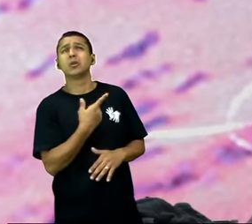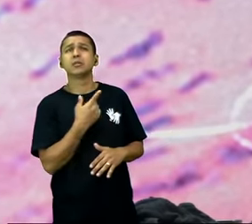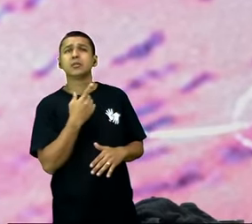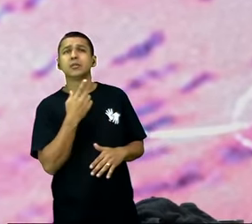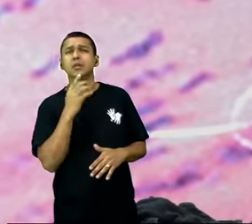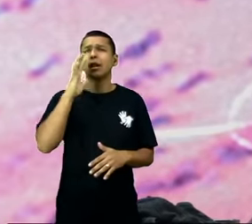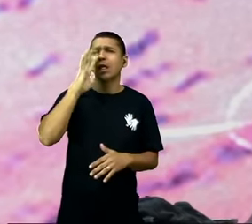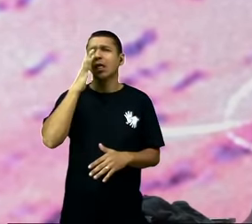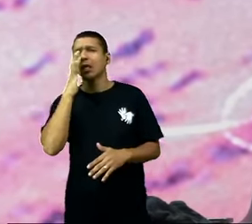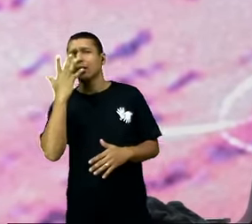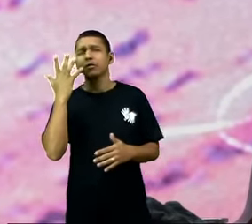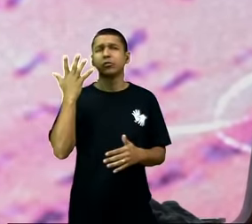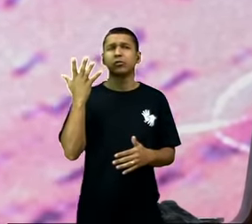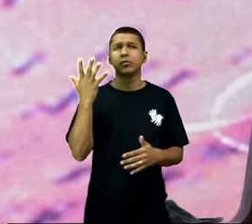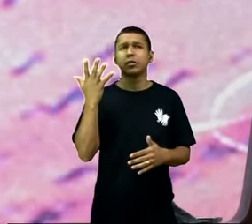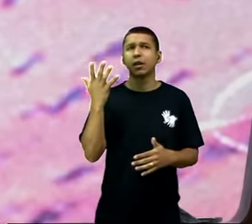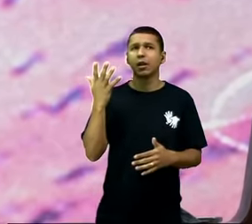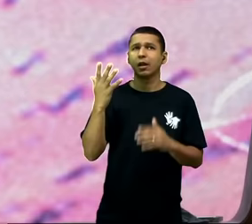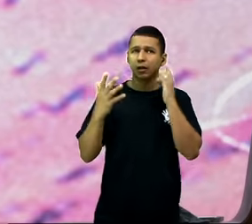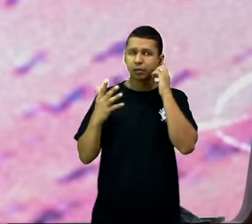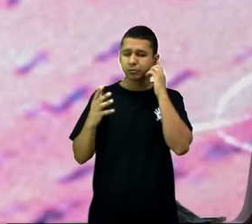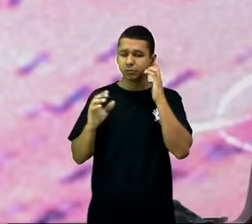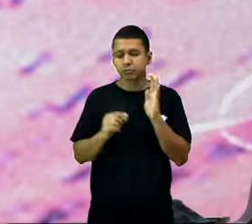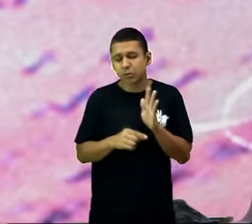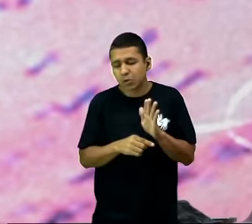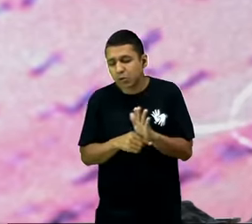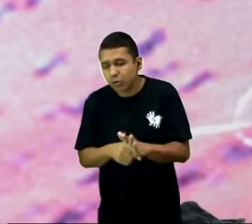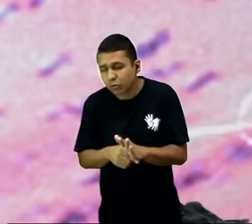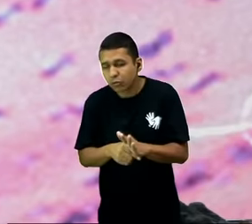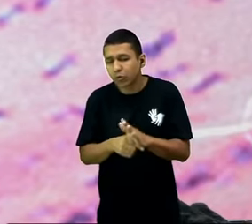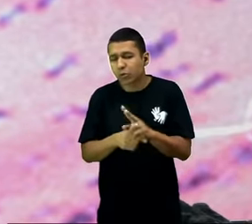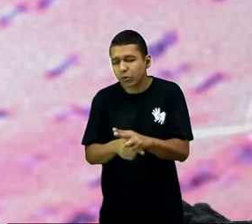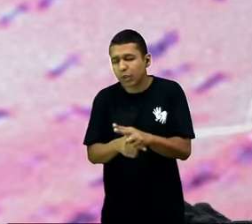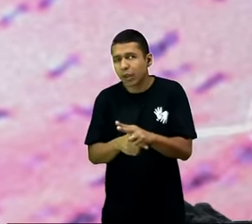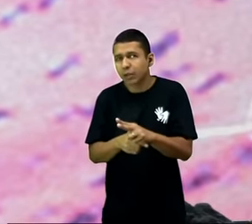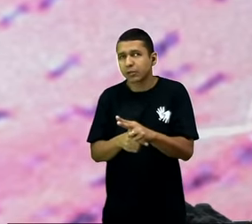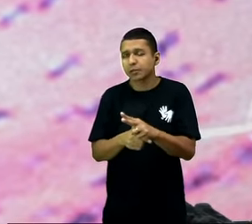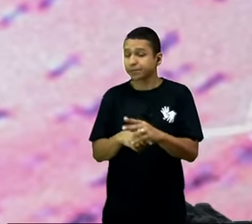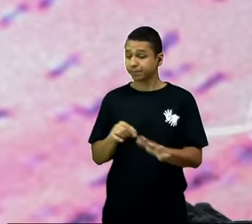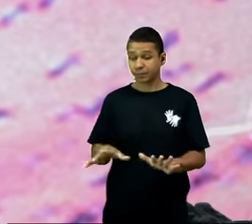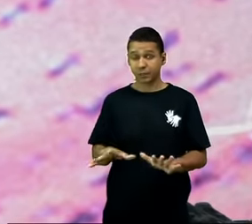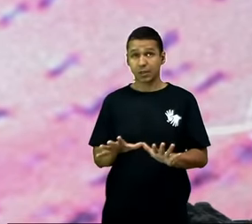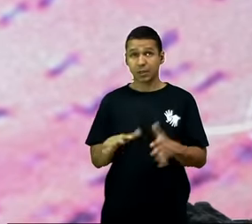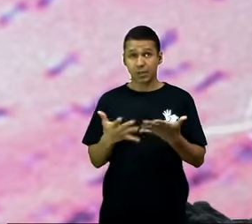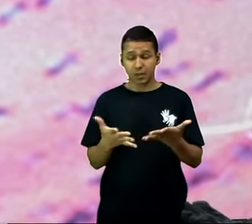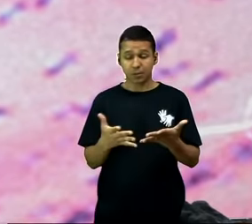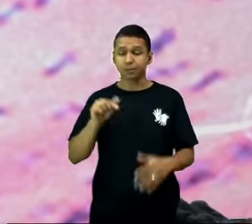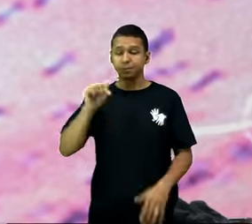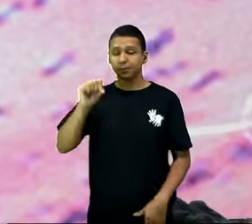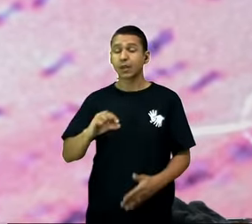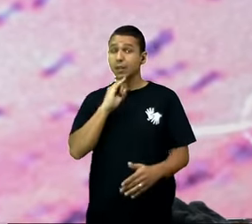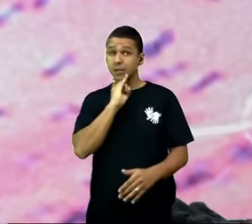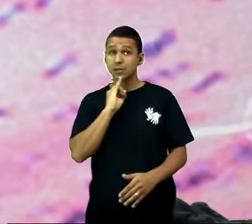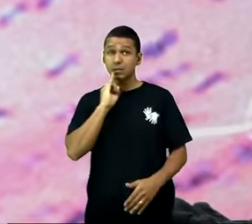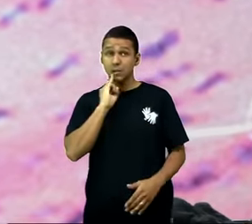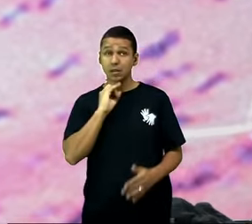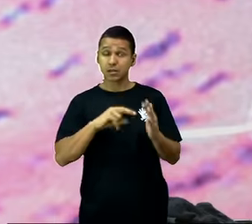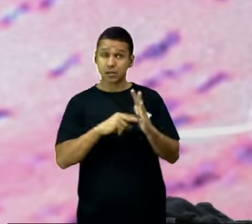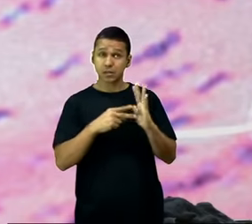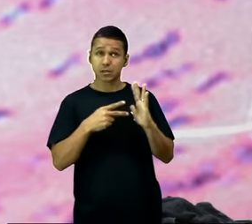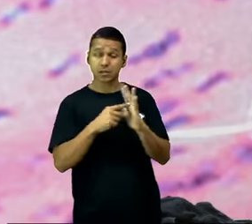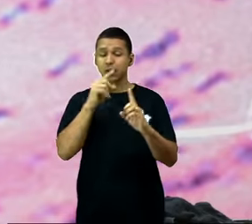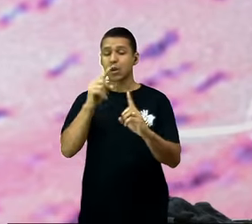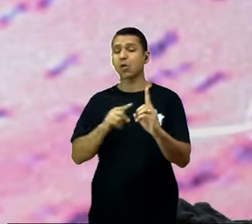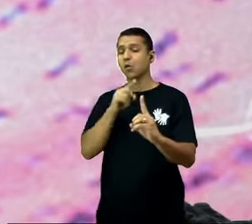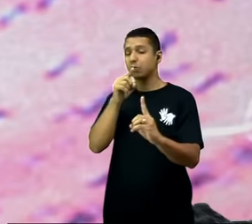gente consome o que era para ser cuidado e regado. Isaac era a missão de Abraão, ele que